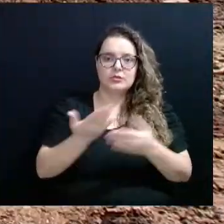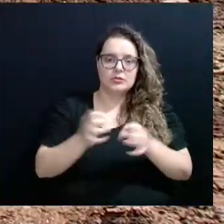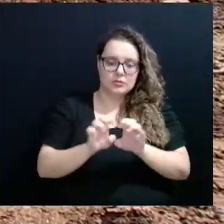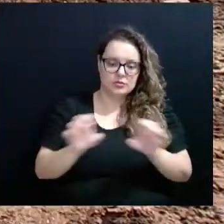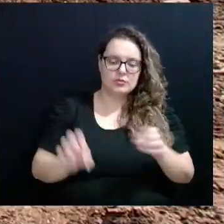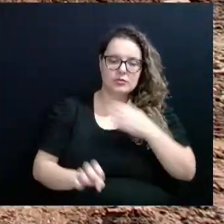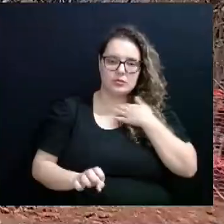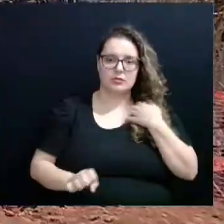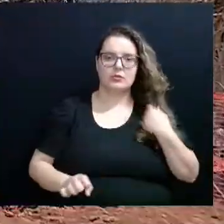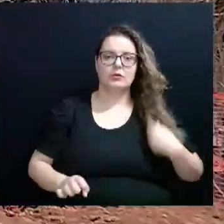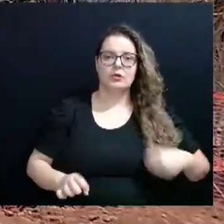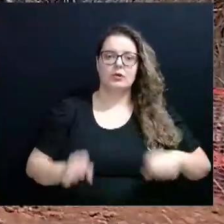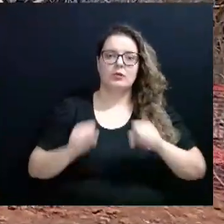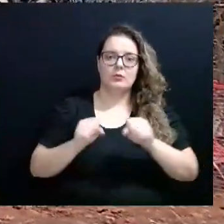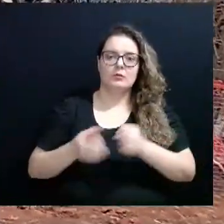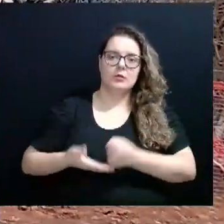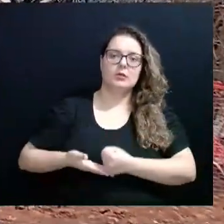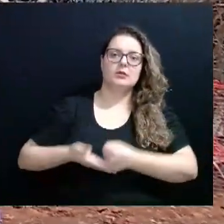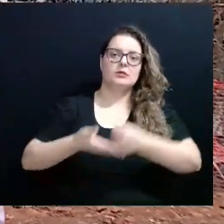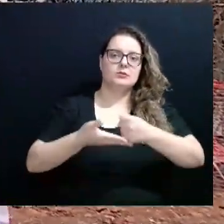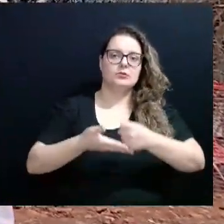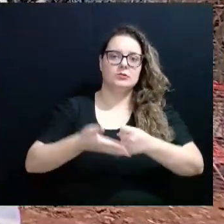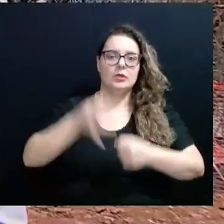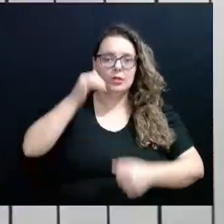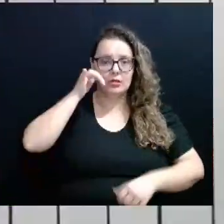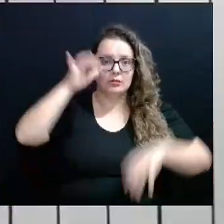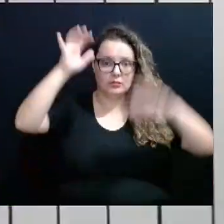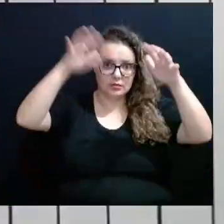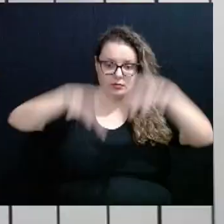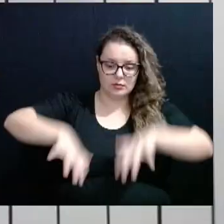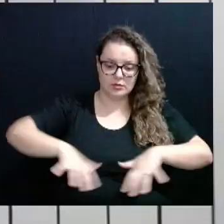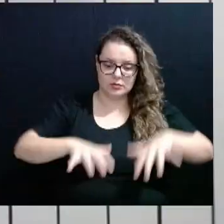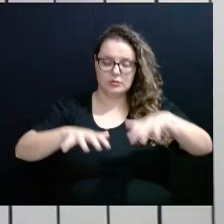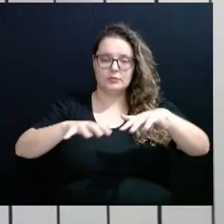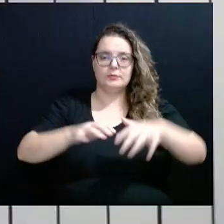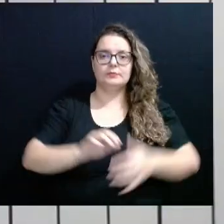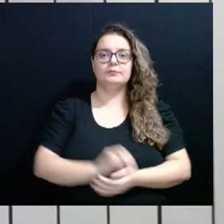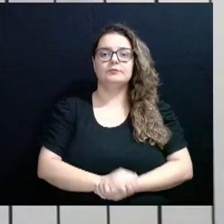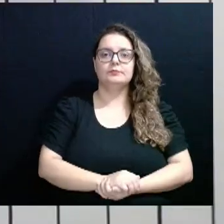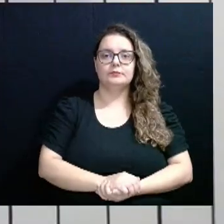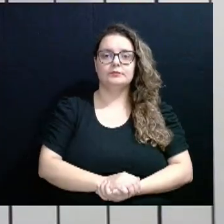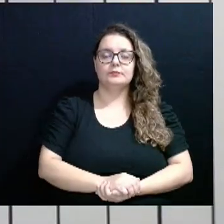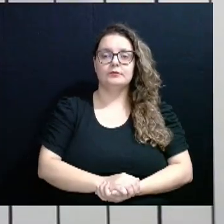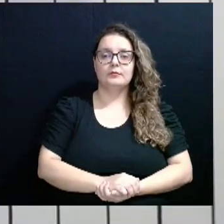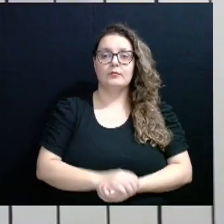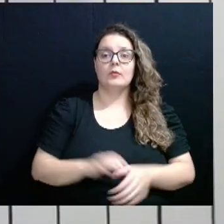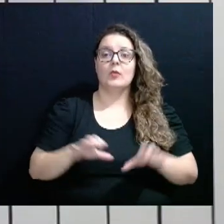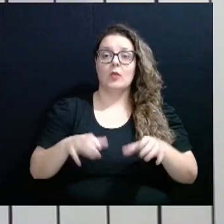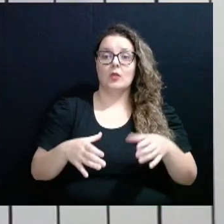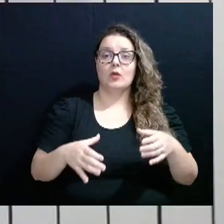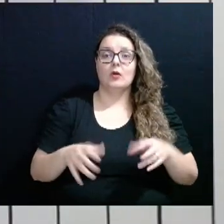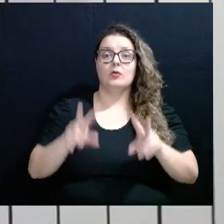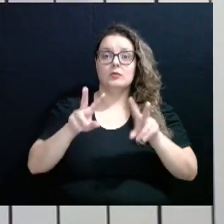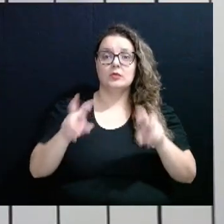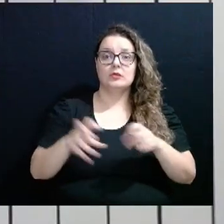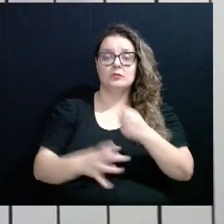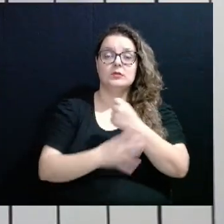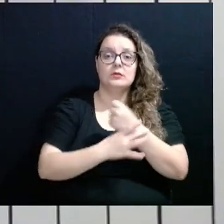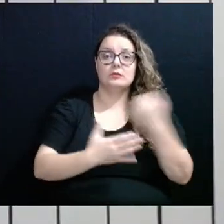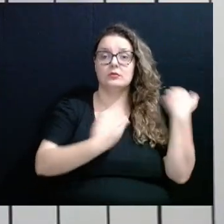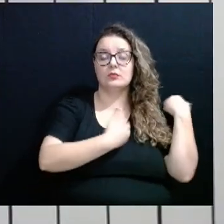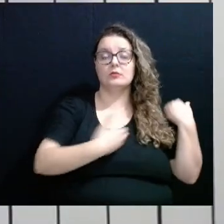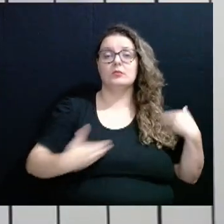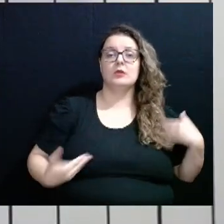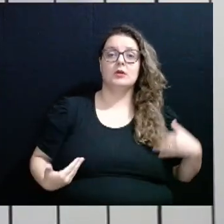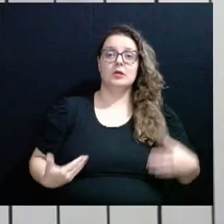poder sustentar e evitar as enchentes. Comissão para Assuntos de Segurança Pública recebe o